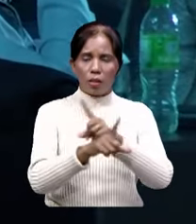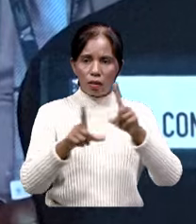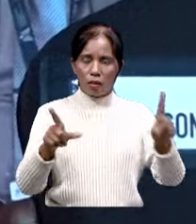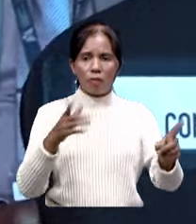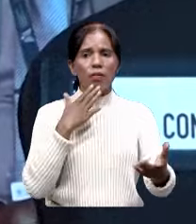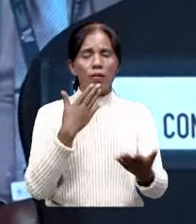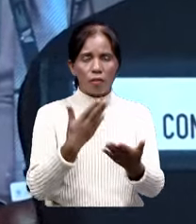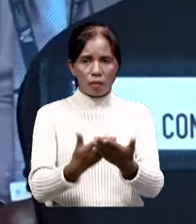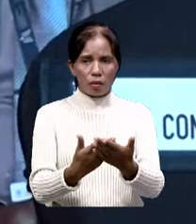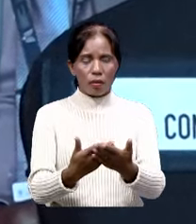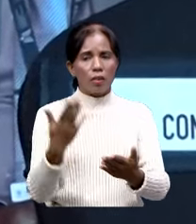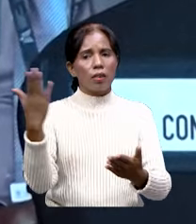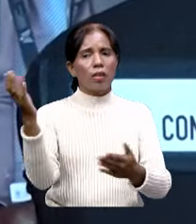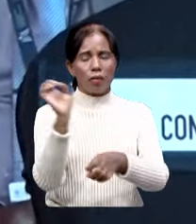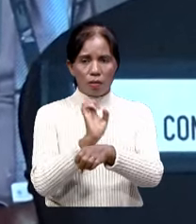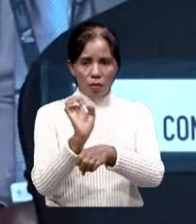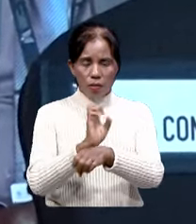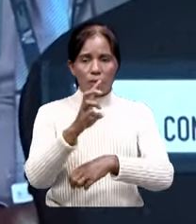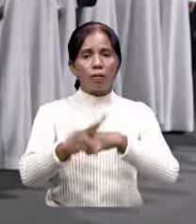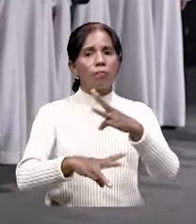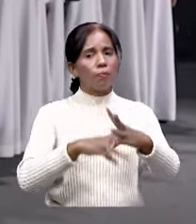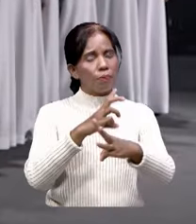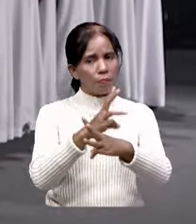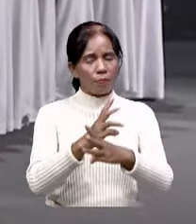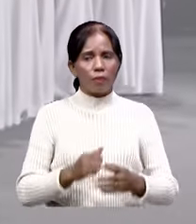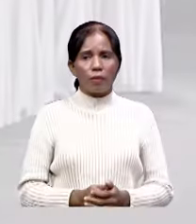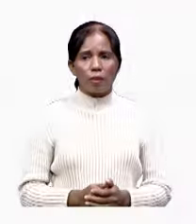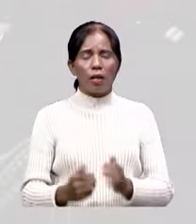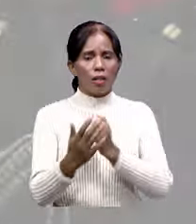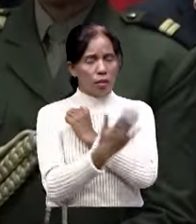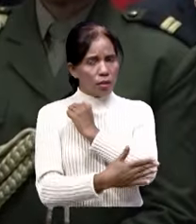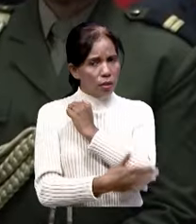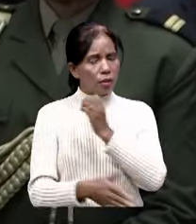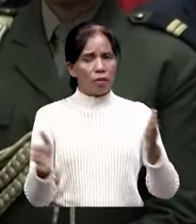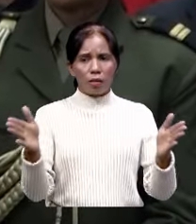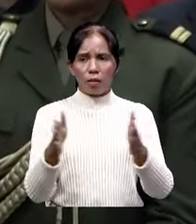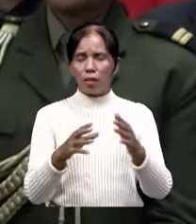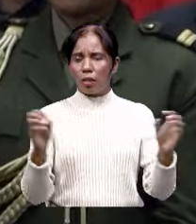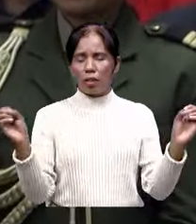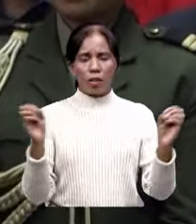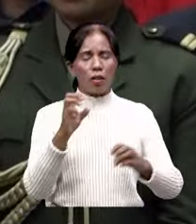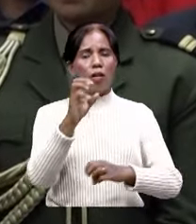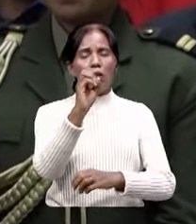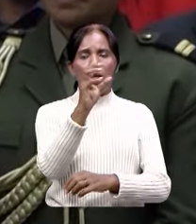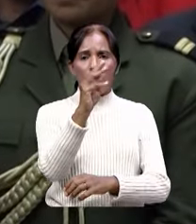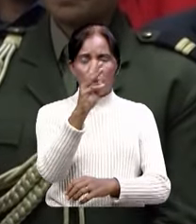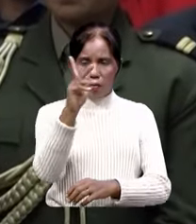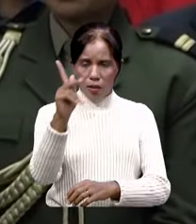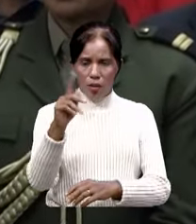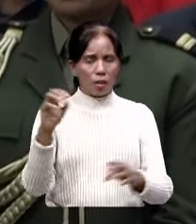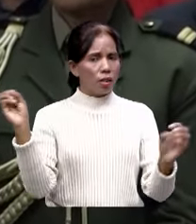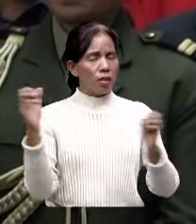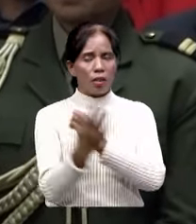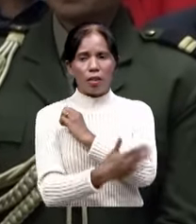no echilibradu ia economia mundial. Tu mais rai kik sira la ia Organizasaun Mundial Comerciu ou la ia